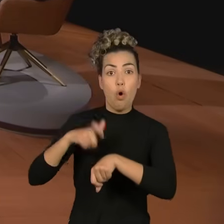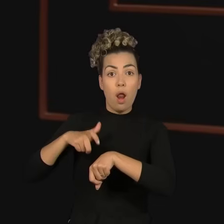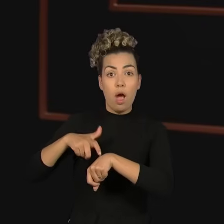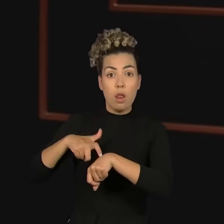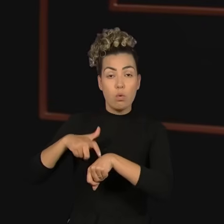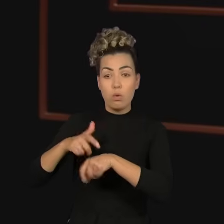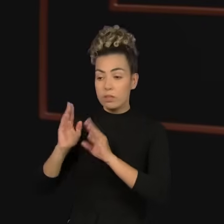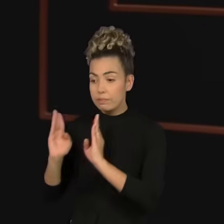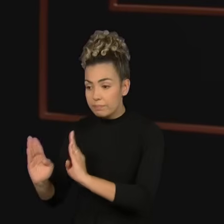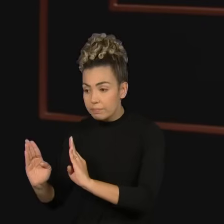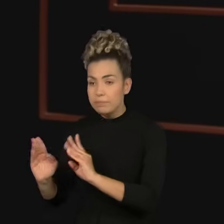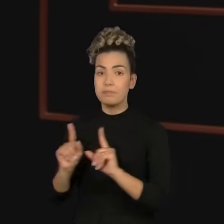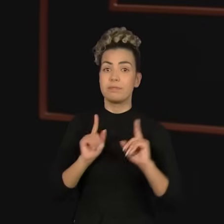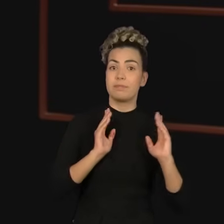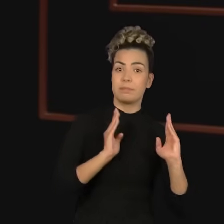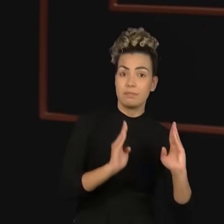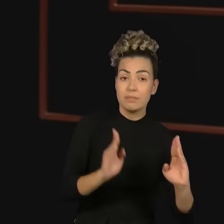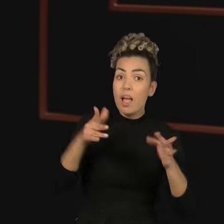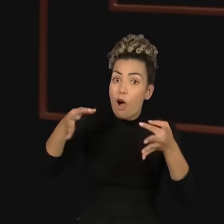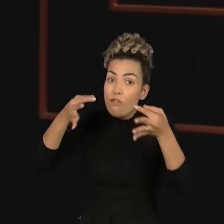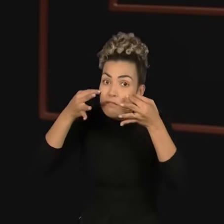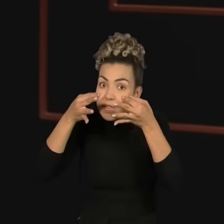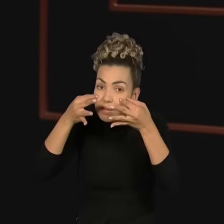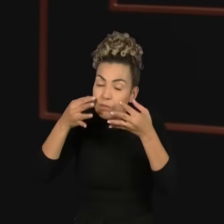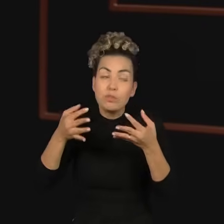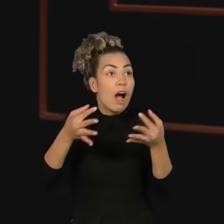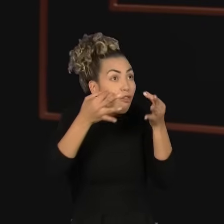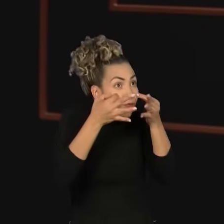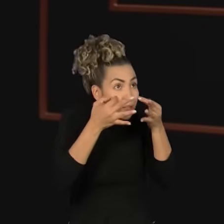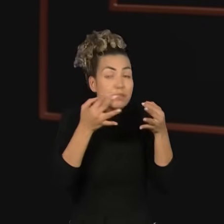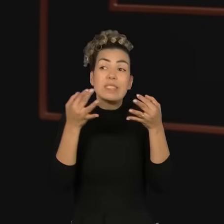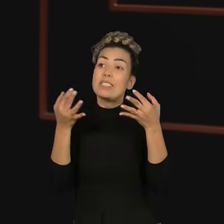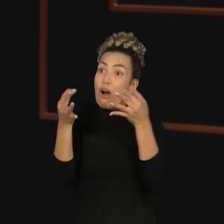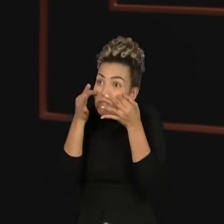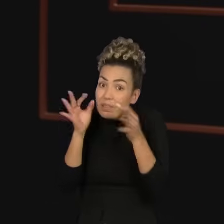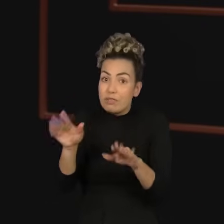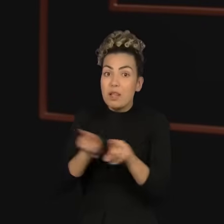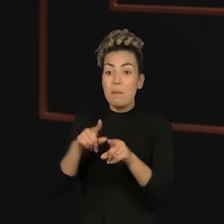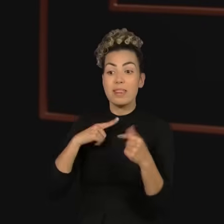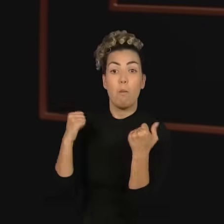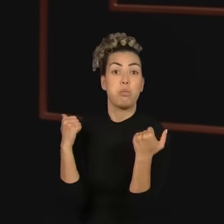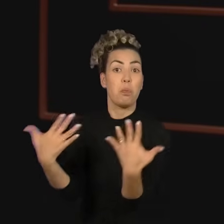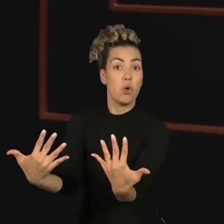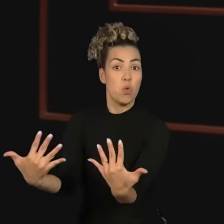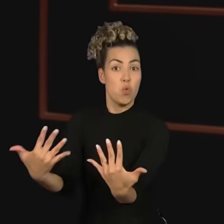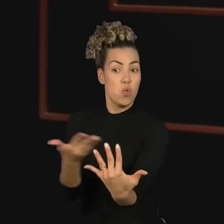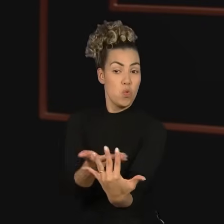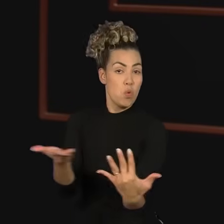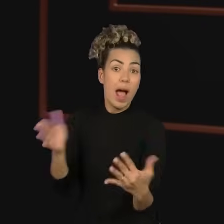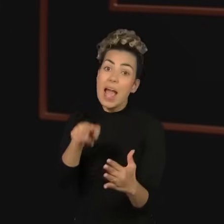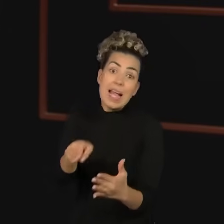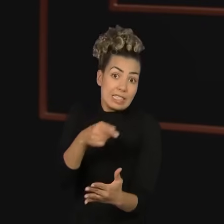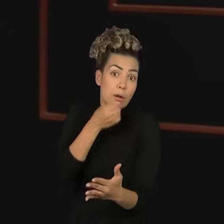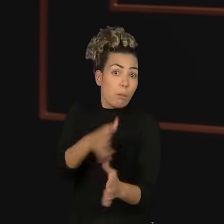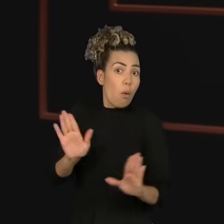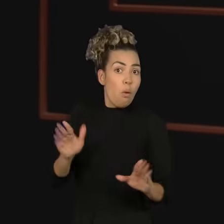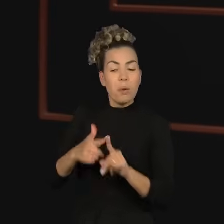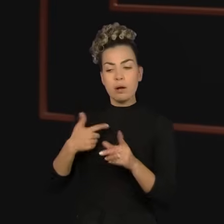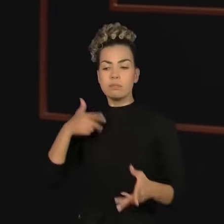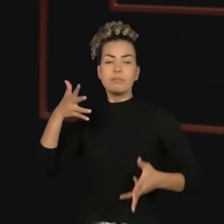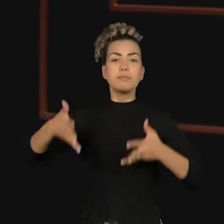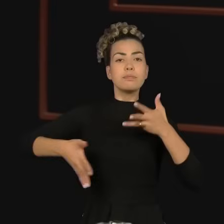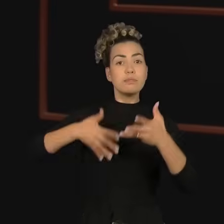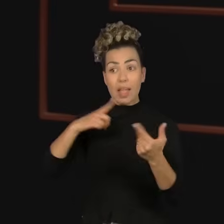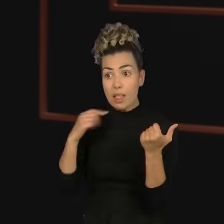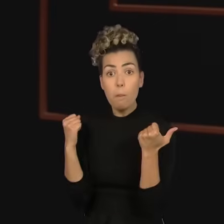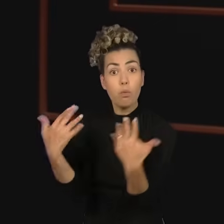E o público, por isso que era tão legal também. Eu acho que esse é um dos segredos, sabe? Porque o público estava ali para assistir mesmo. Assistir como se fosse uma